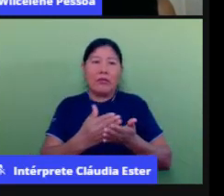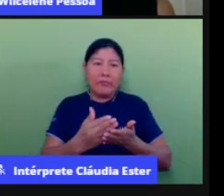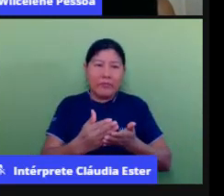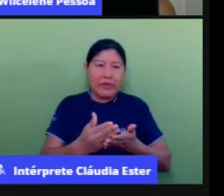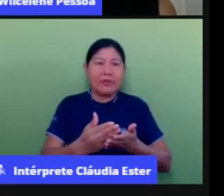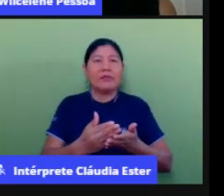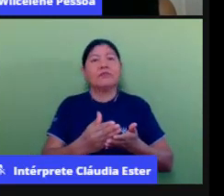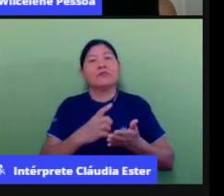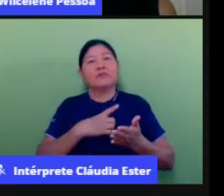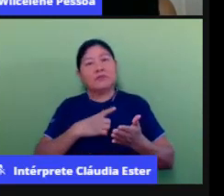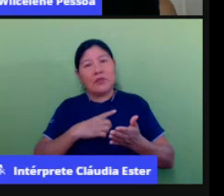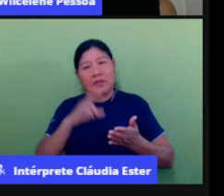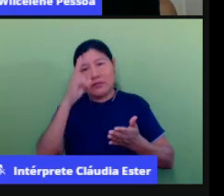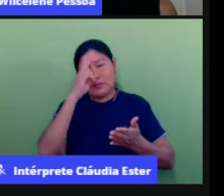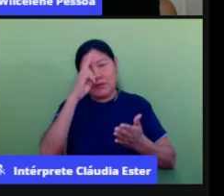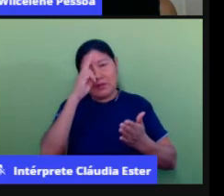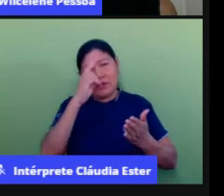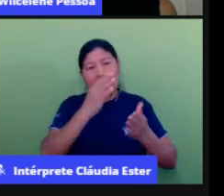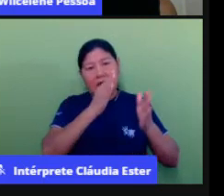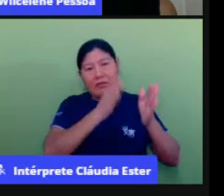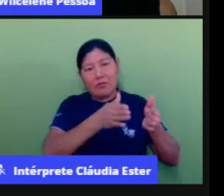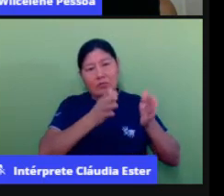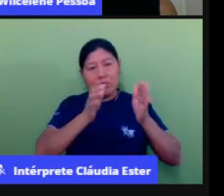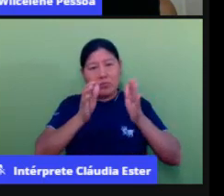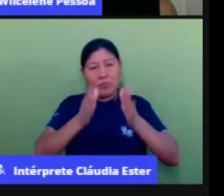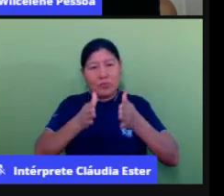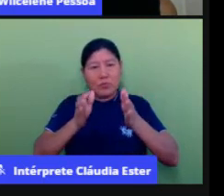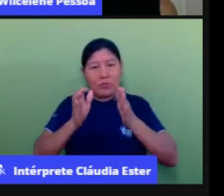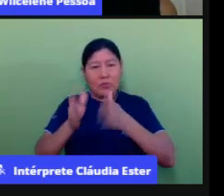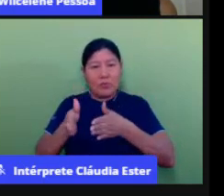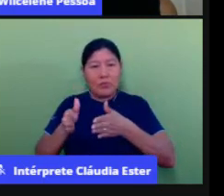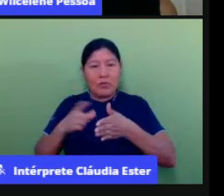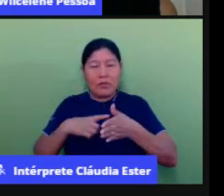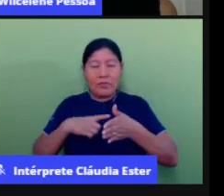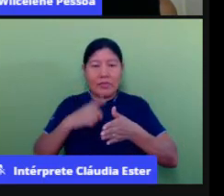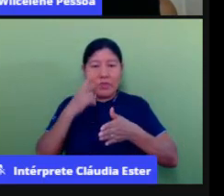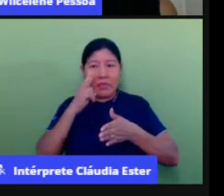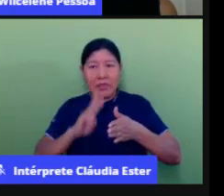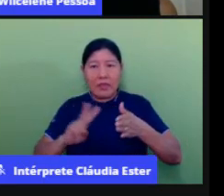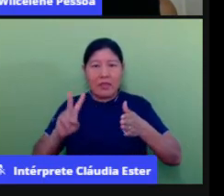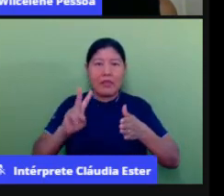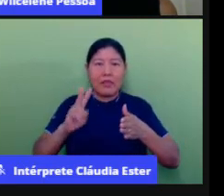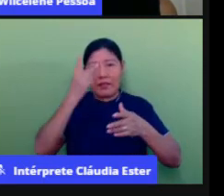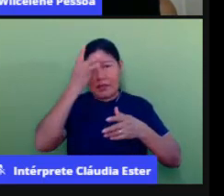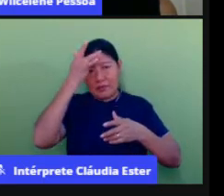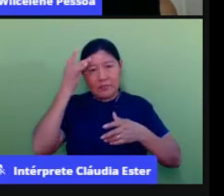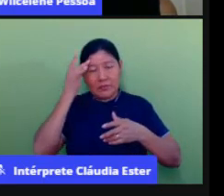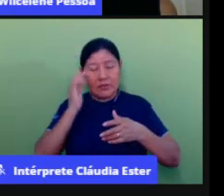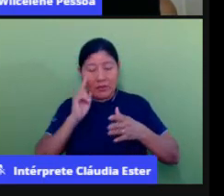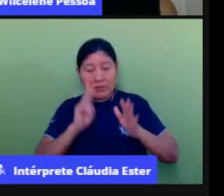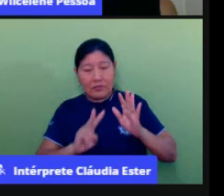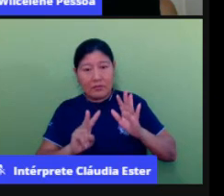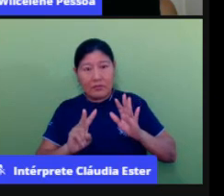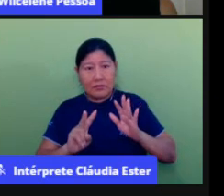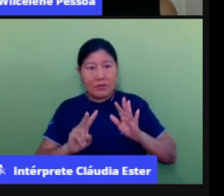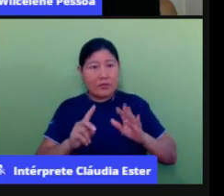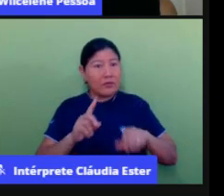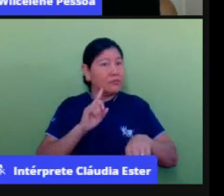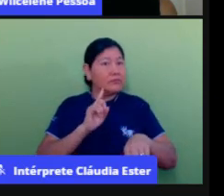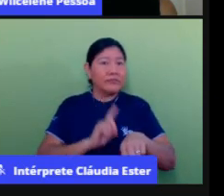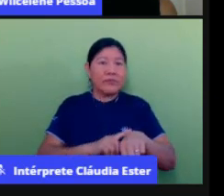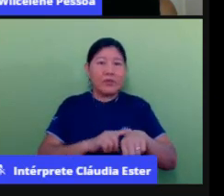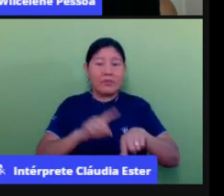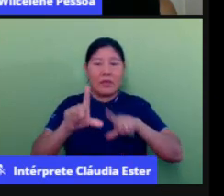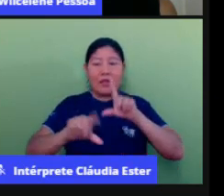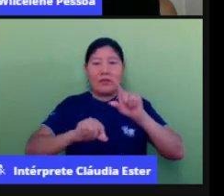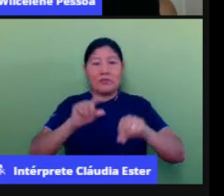que tem fim, que tem os personagens, que traz um encantamento para as crianças. Muitas vezes, e em nenhum momento foi escolhido pela quantidade